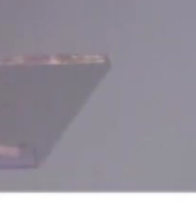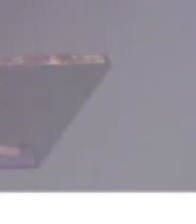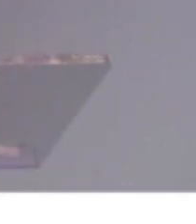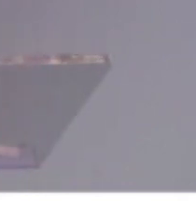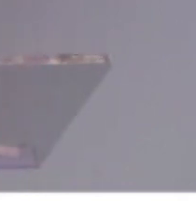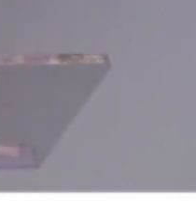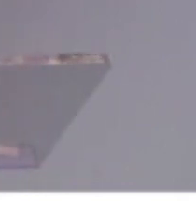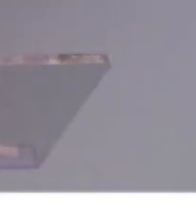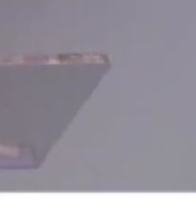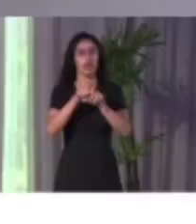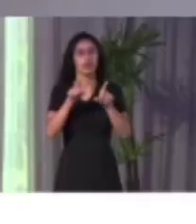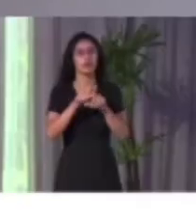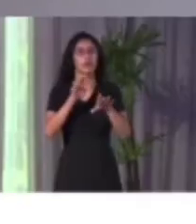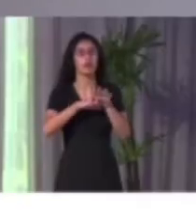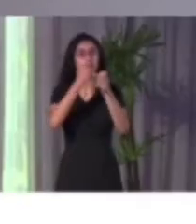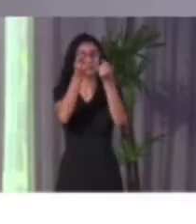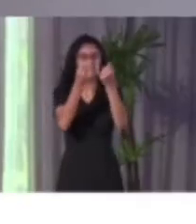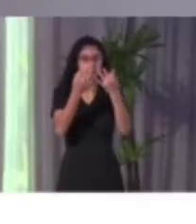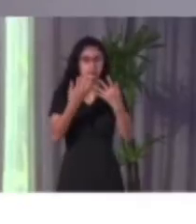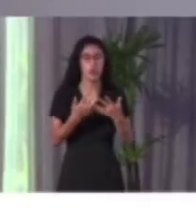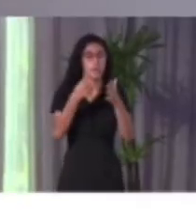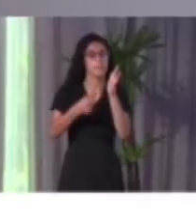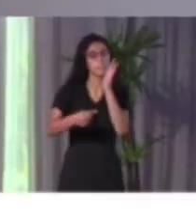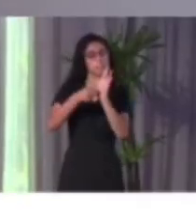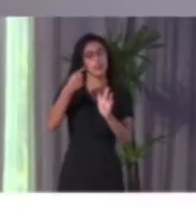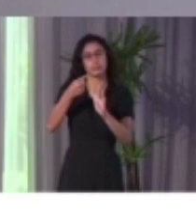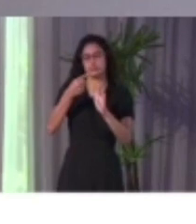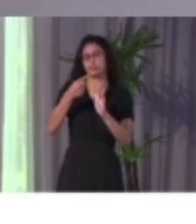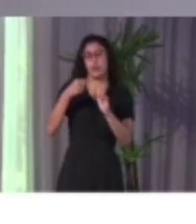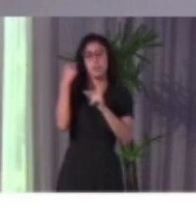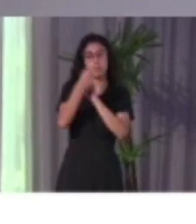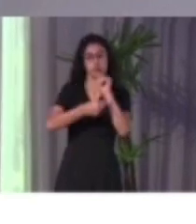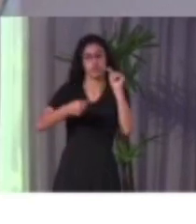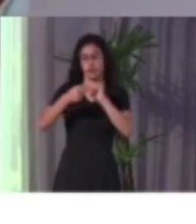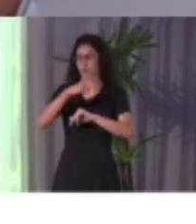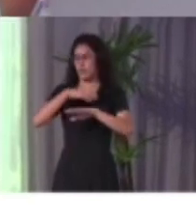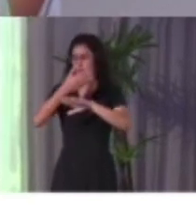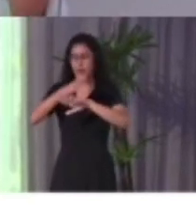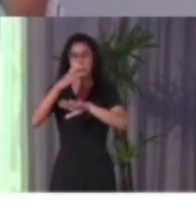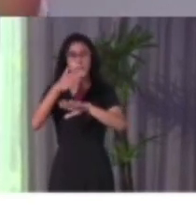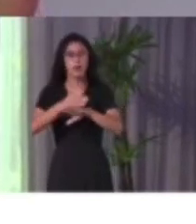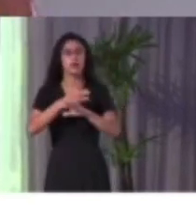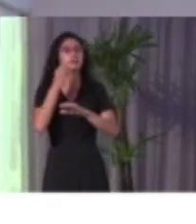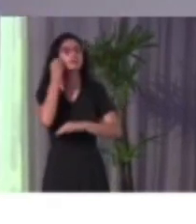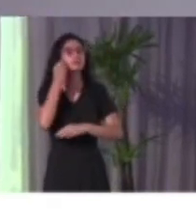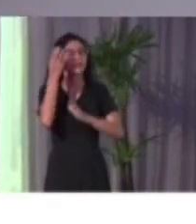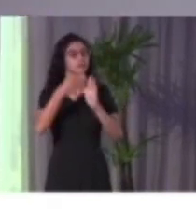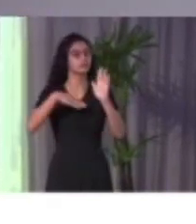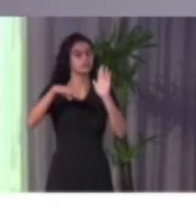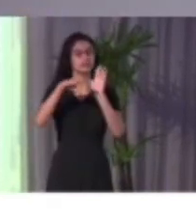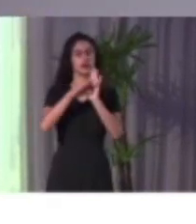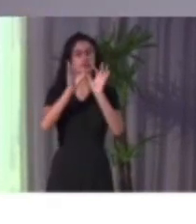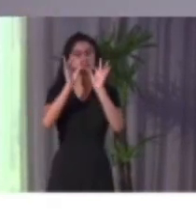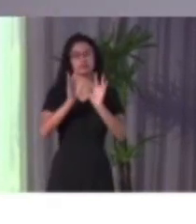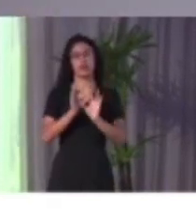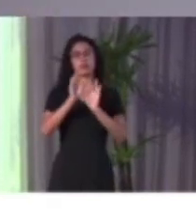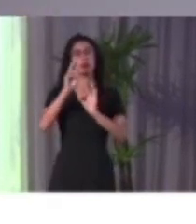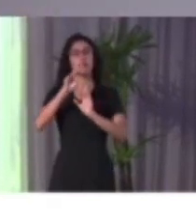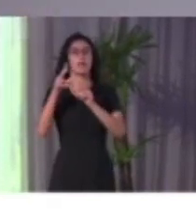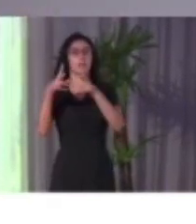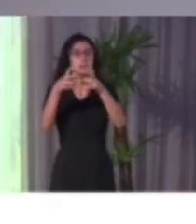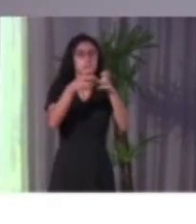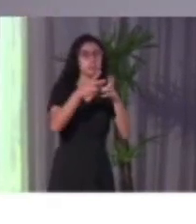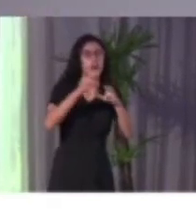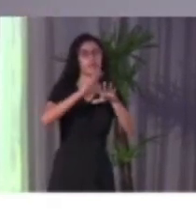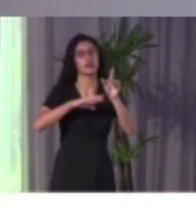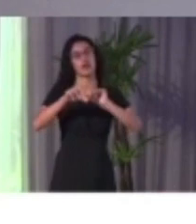têm sido descritas como a principal ferramenta, o principal mecanismo para que essa experiência chegue para quem vai analisar e quem vai